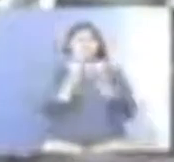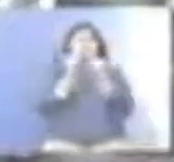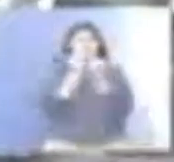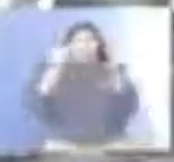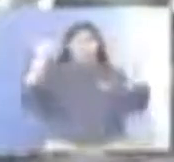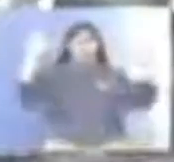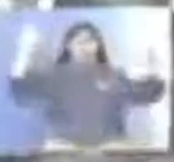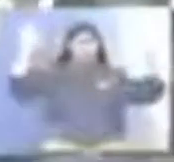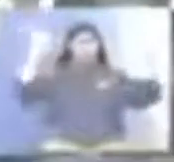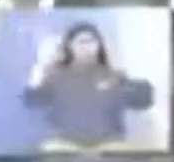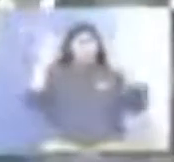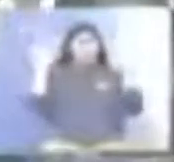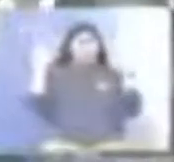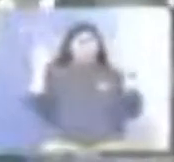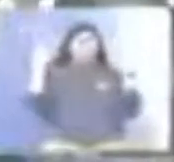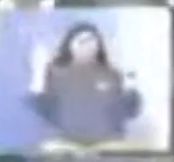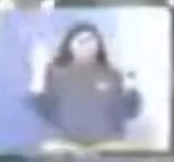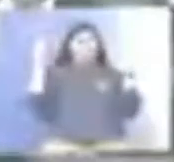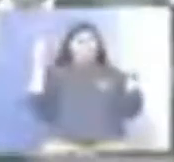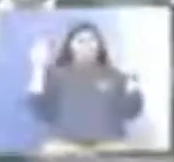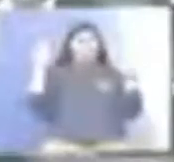É!